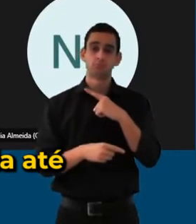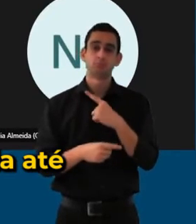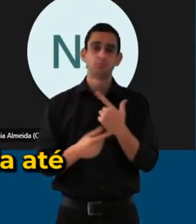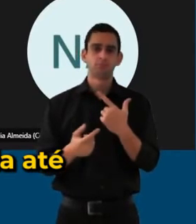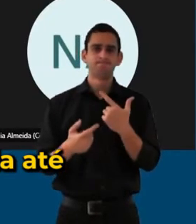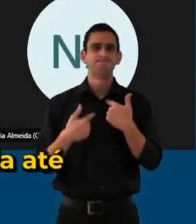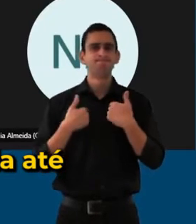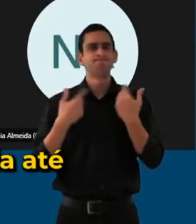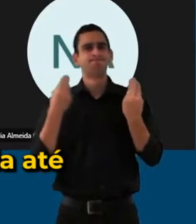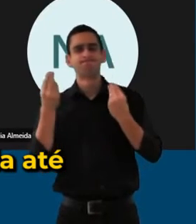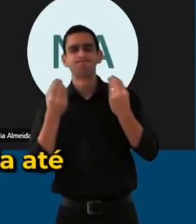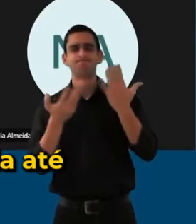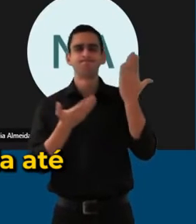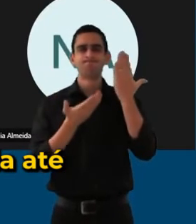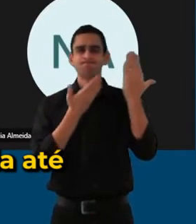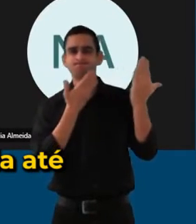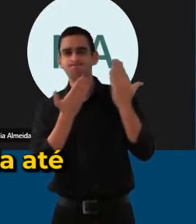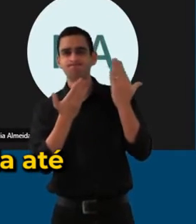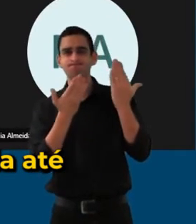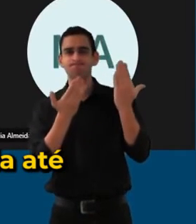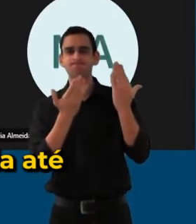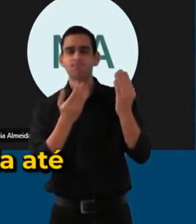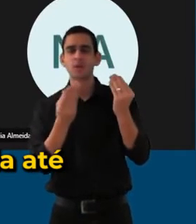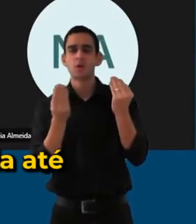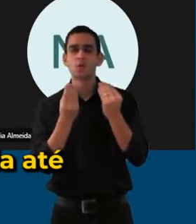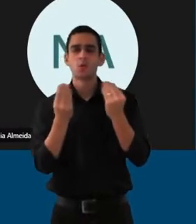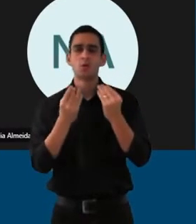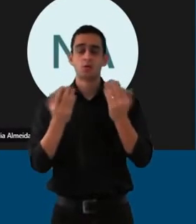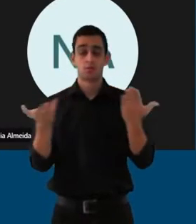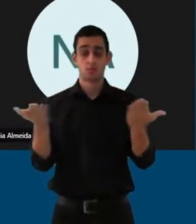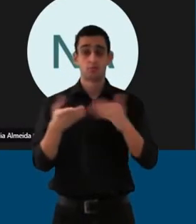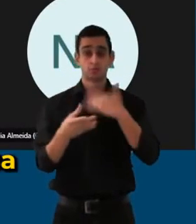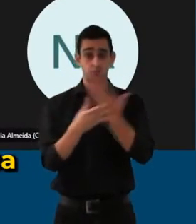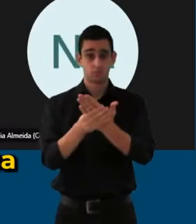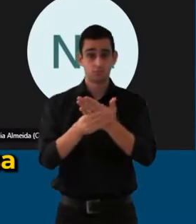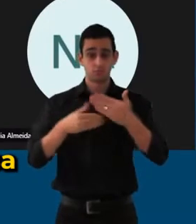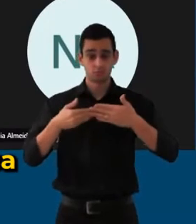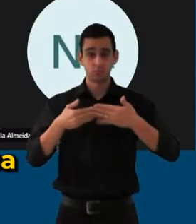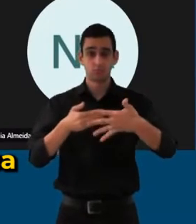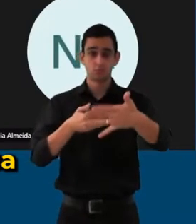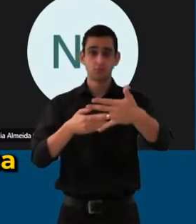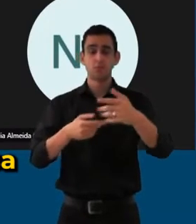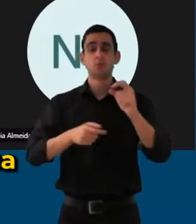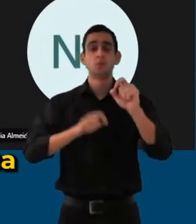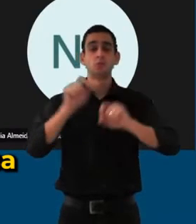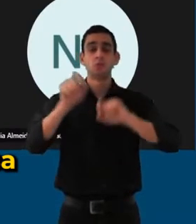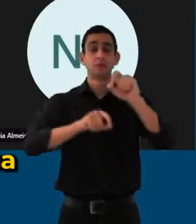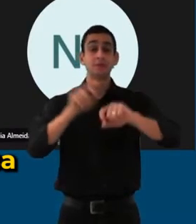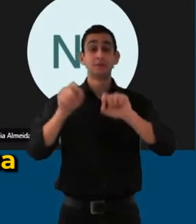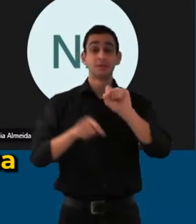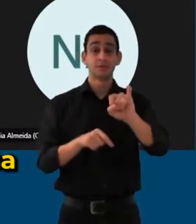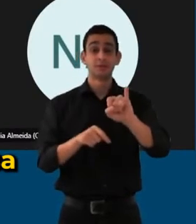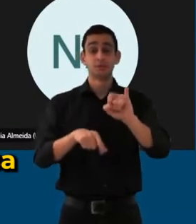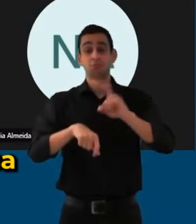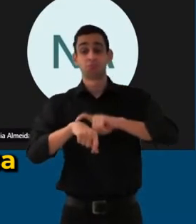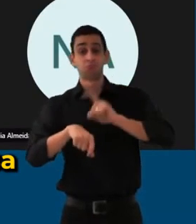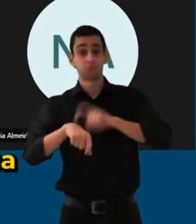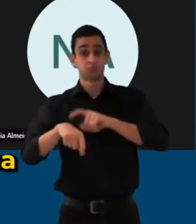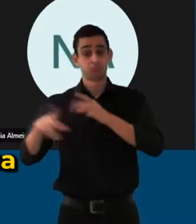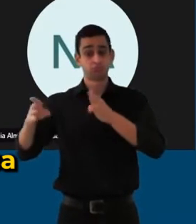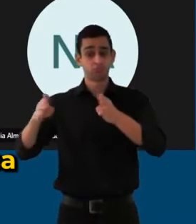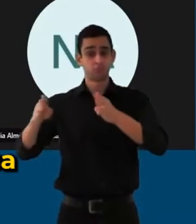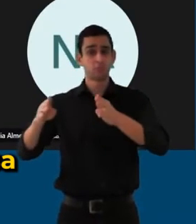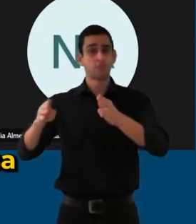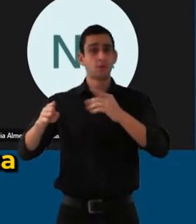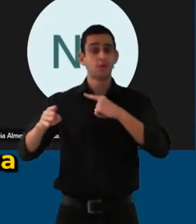fiquei meio em dúvida até agora no processo se esse PRAD apresentado pela empresa foi